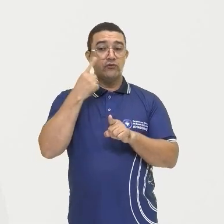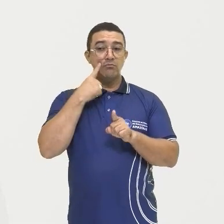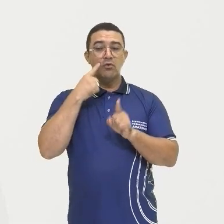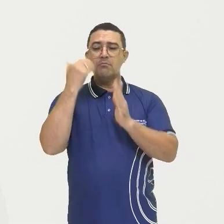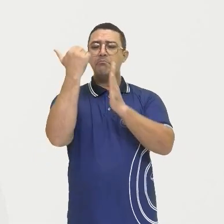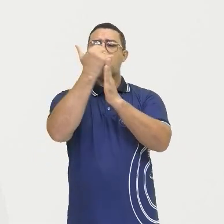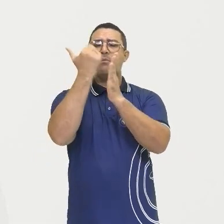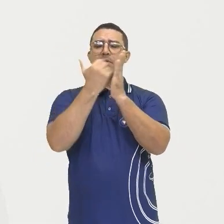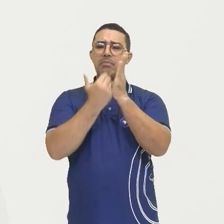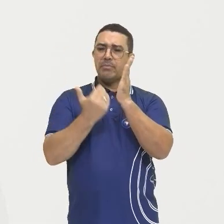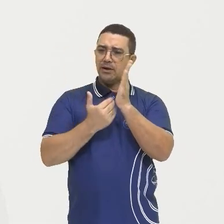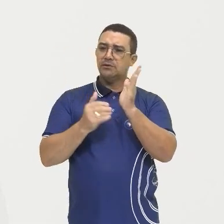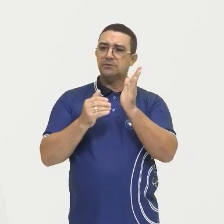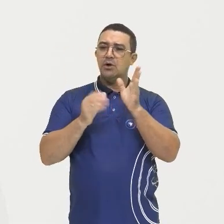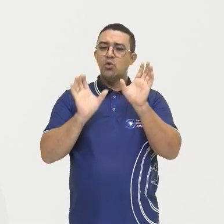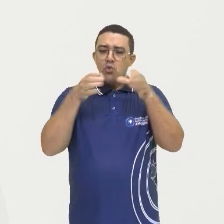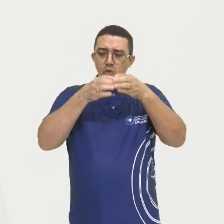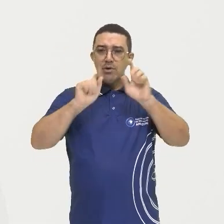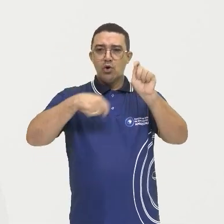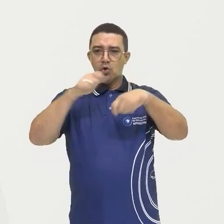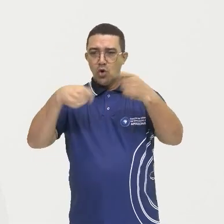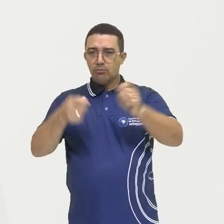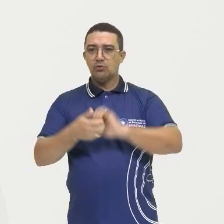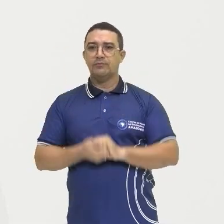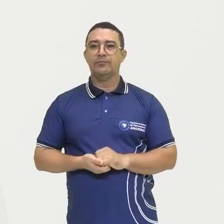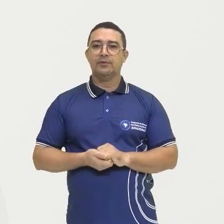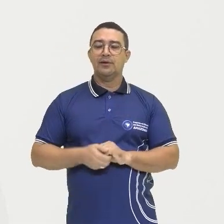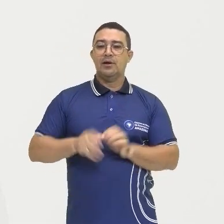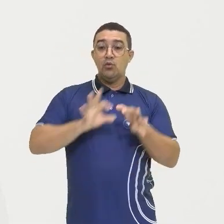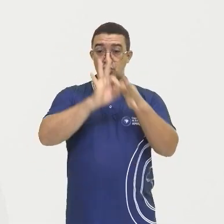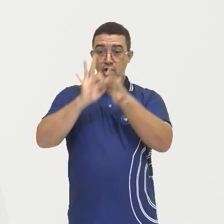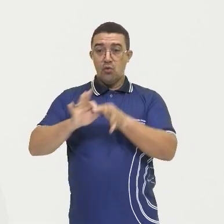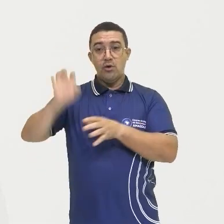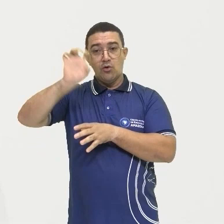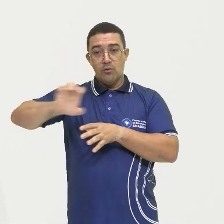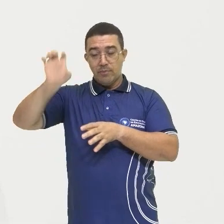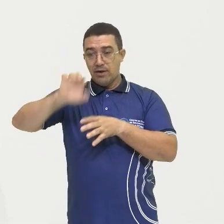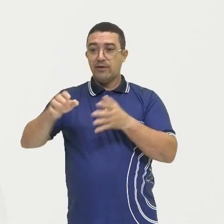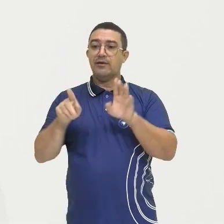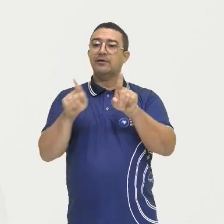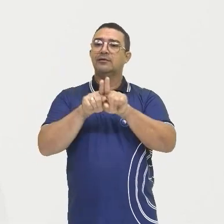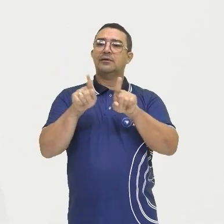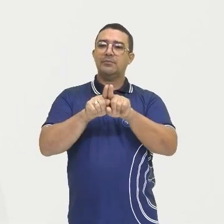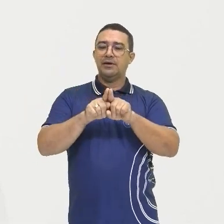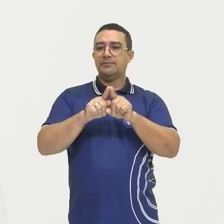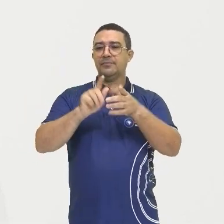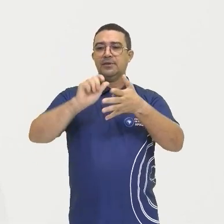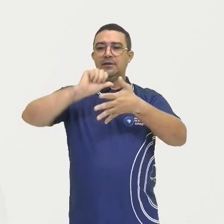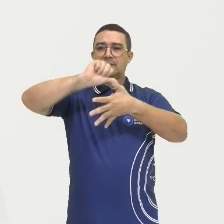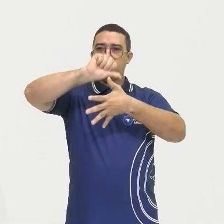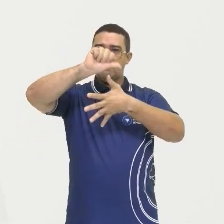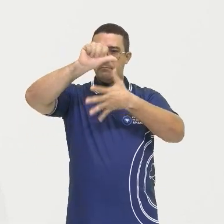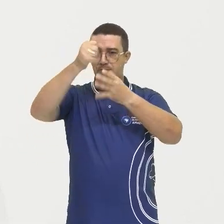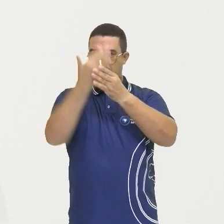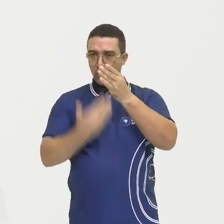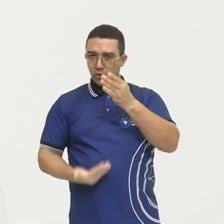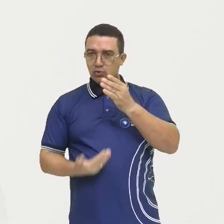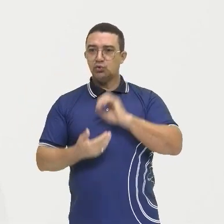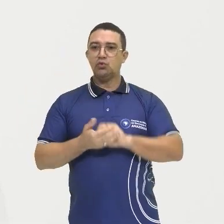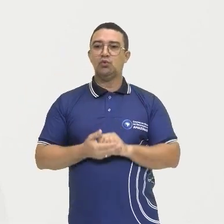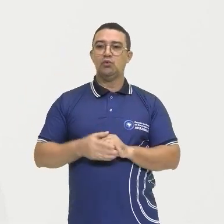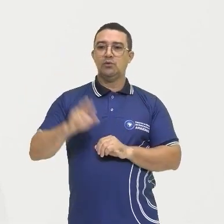blocos econômicos: União Europeia, o Mercosul, tá certo? O NAFTA, que hoje se chama